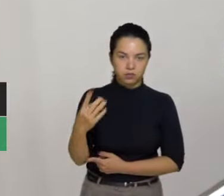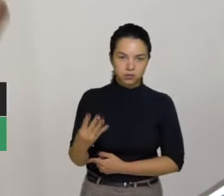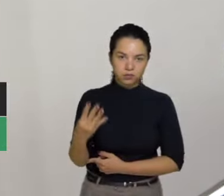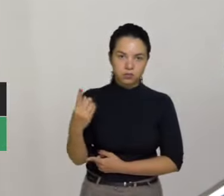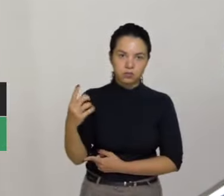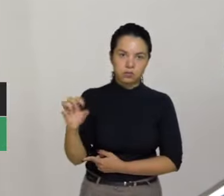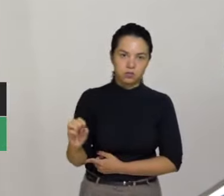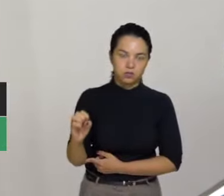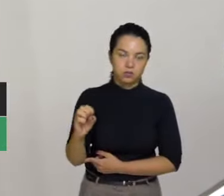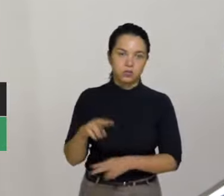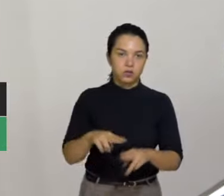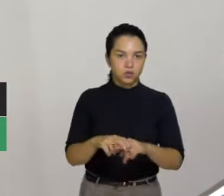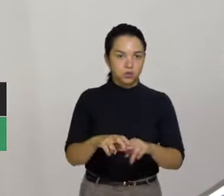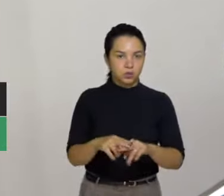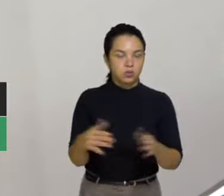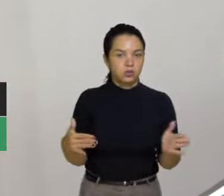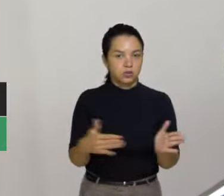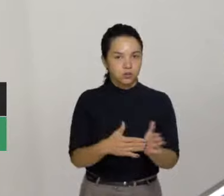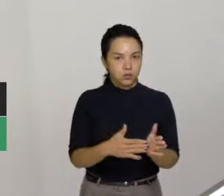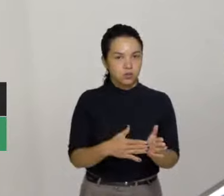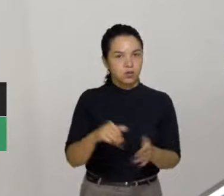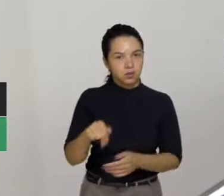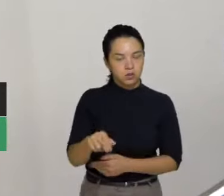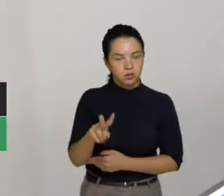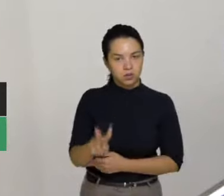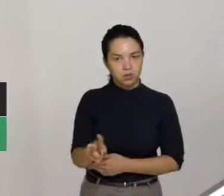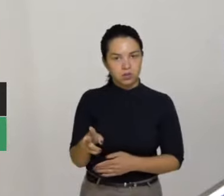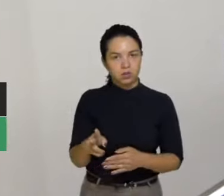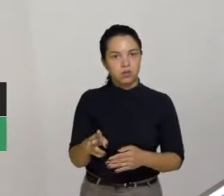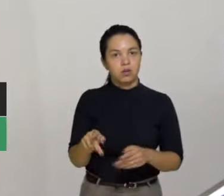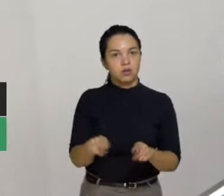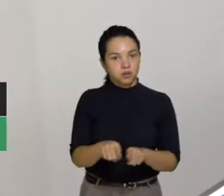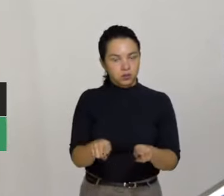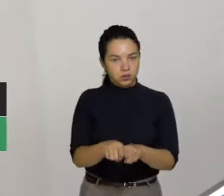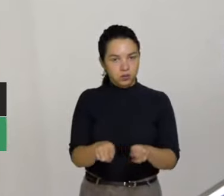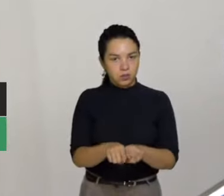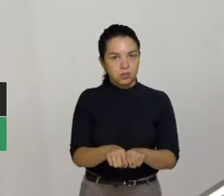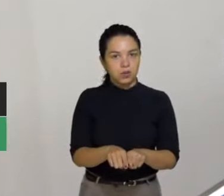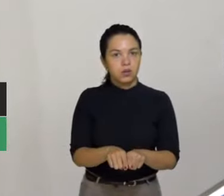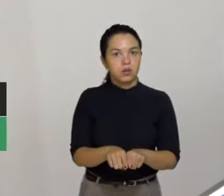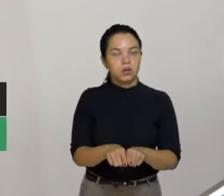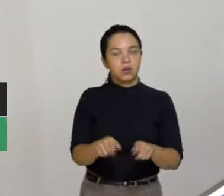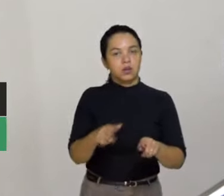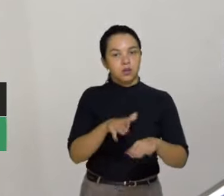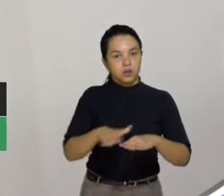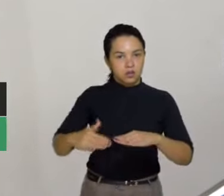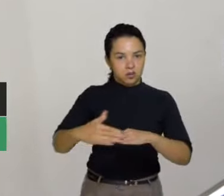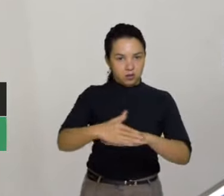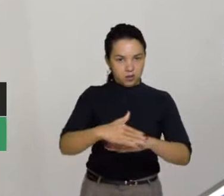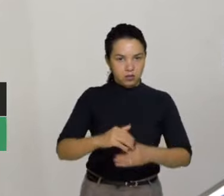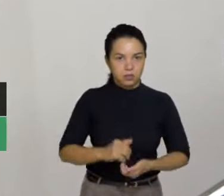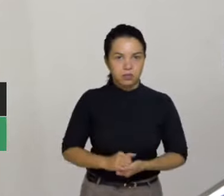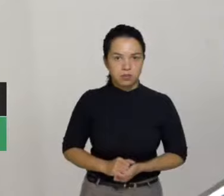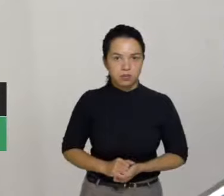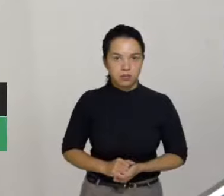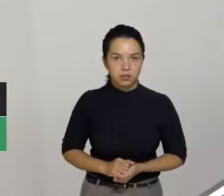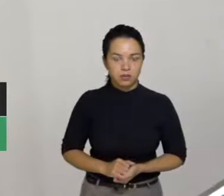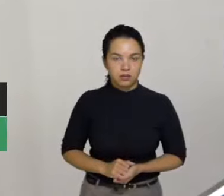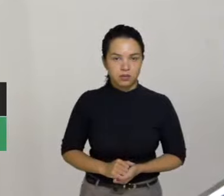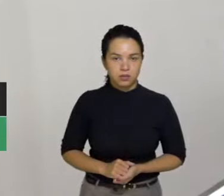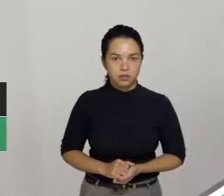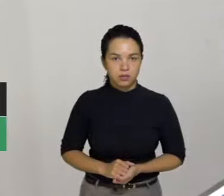Tijucas até Nova Trento, de rótulas e também trevos alemães. Eu recebi a notícia de que